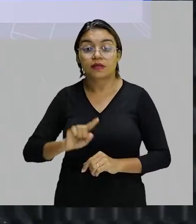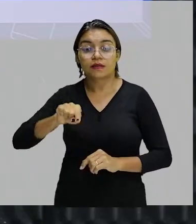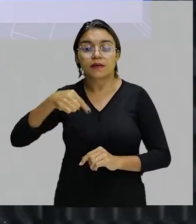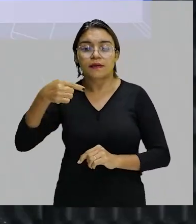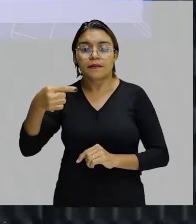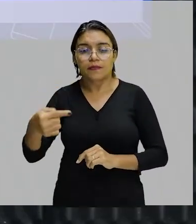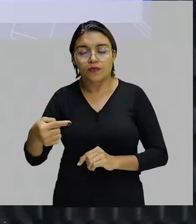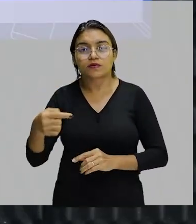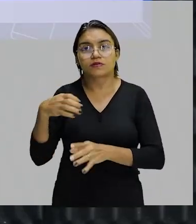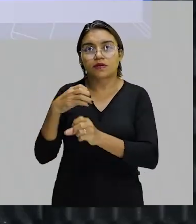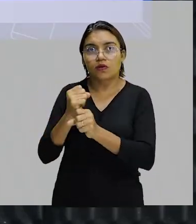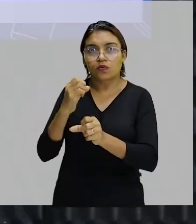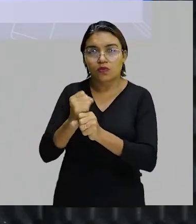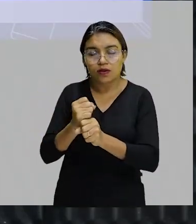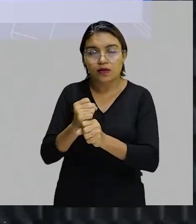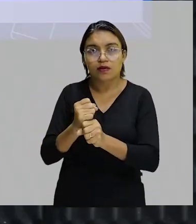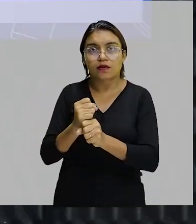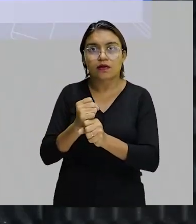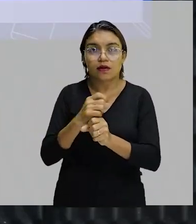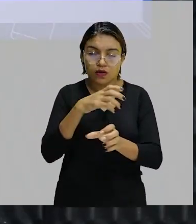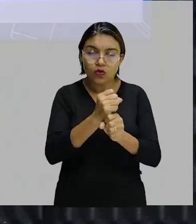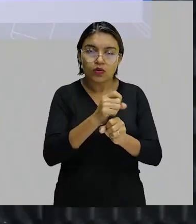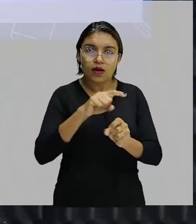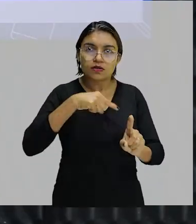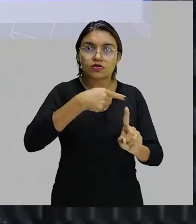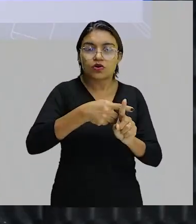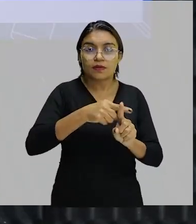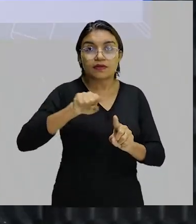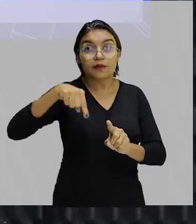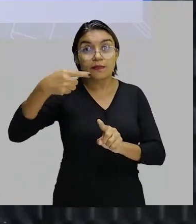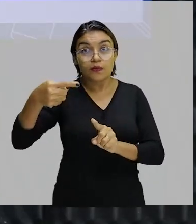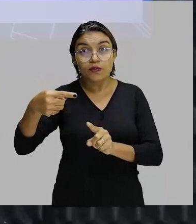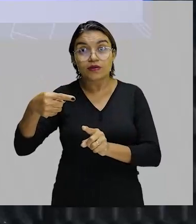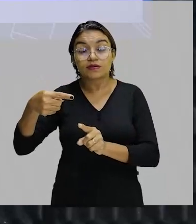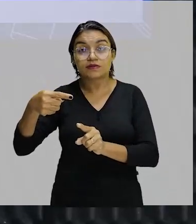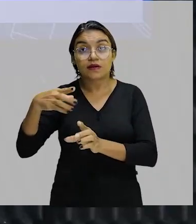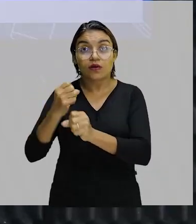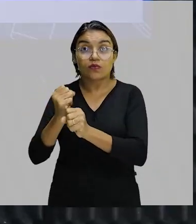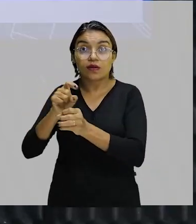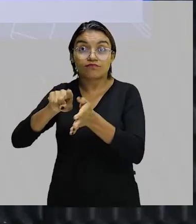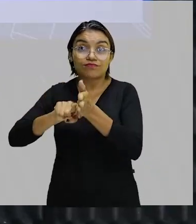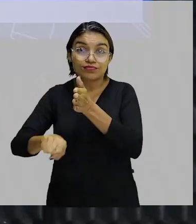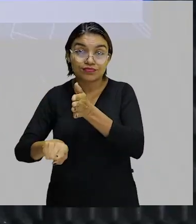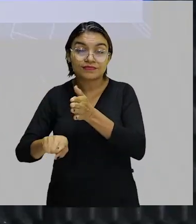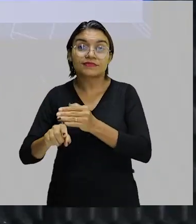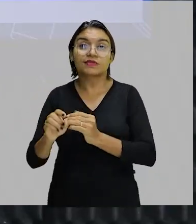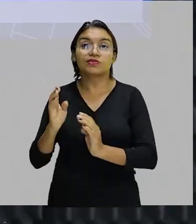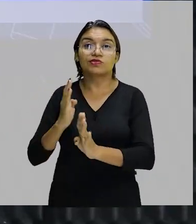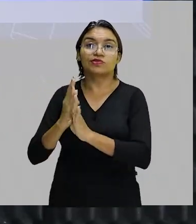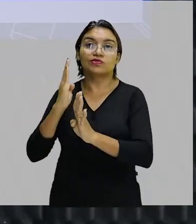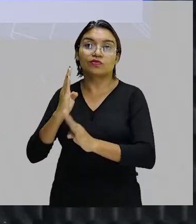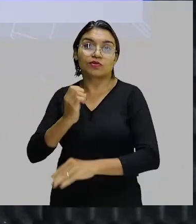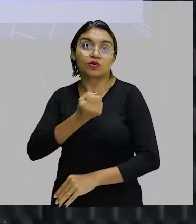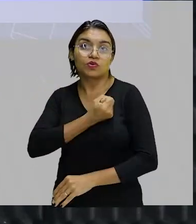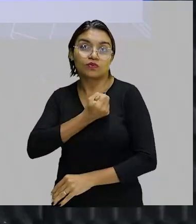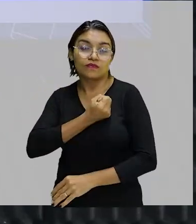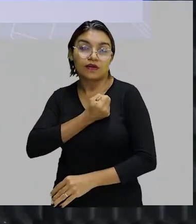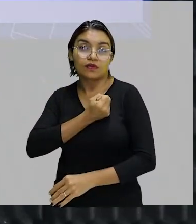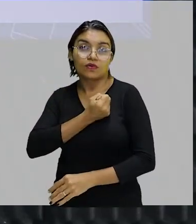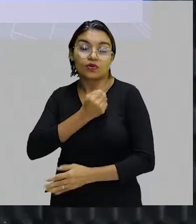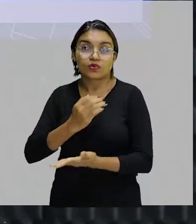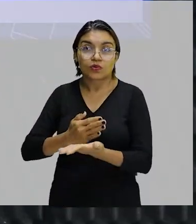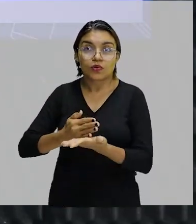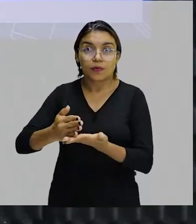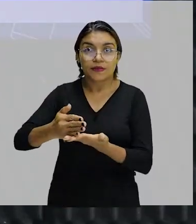depois de calcular a soma, eu vou fazer uma subtração para descobrir qual é o valor da entrada,